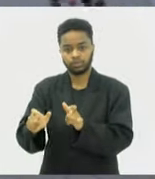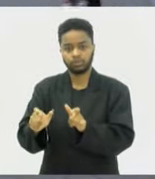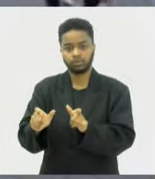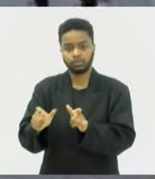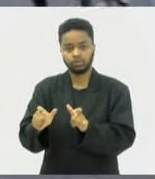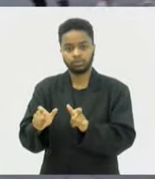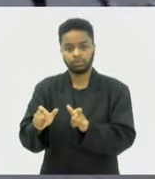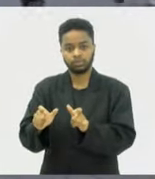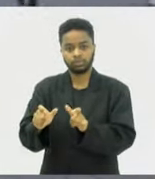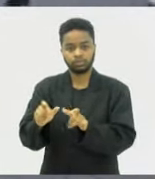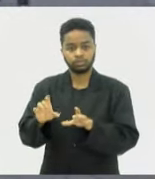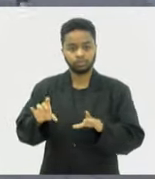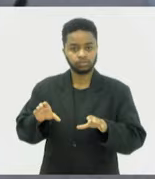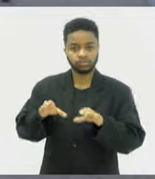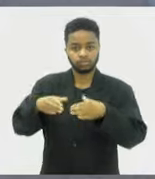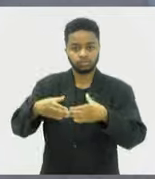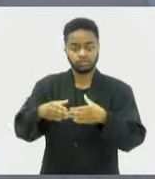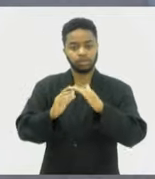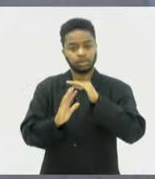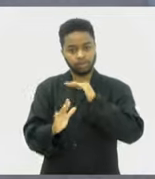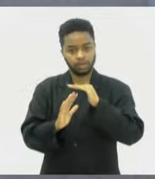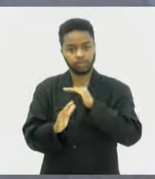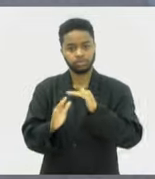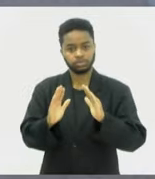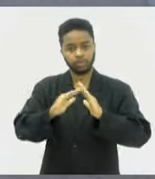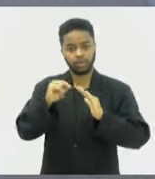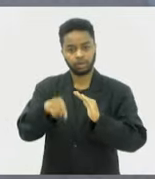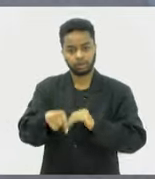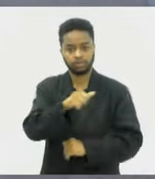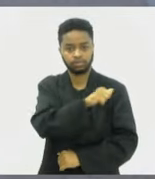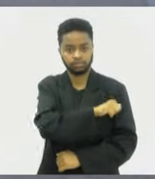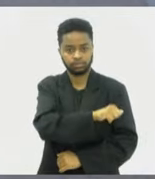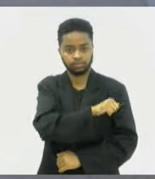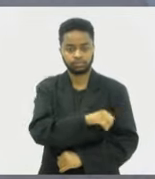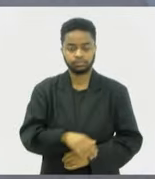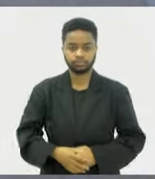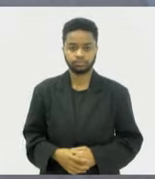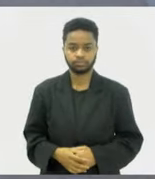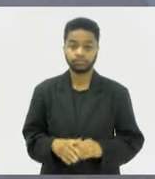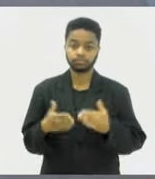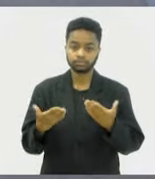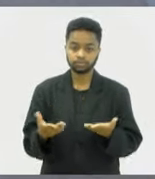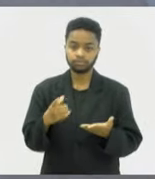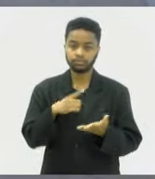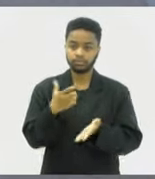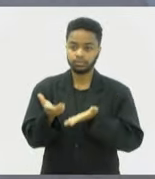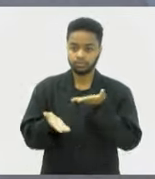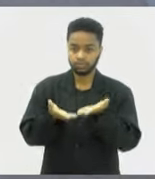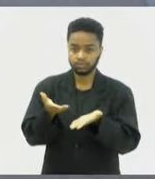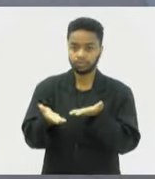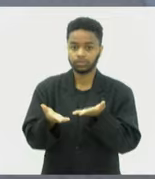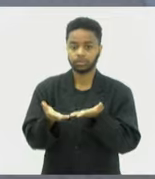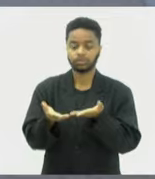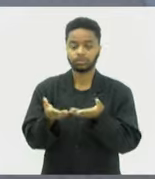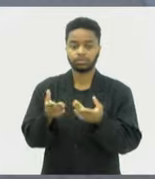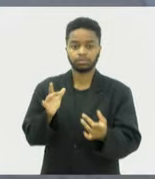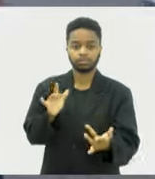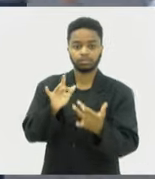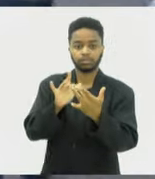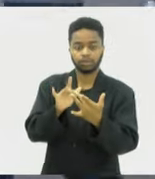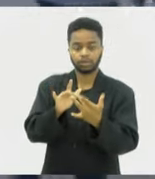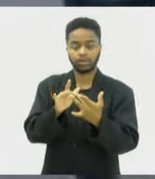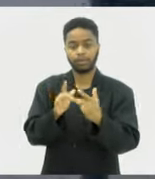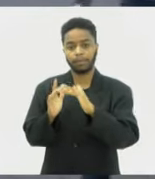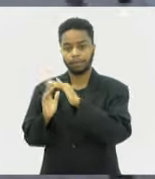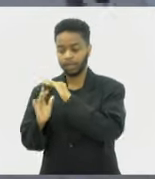propriamente da própria comunidade refugiada ou imigrante que aqui reside. Então, é o atendimento feito na ponta do imigrante